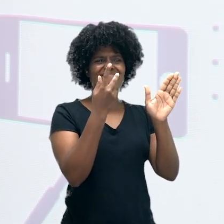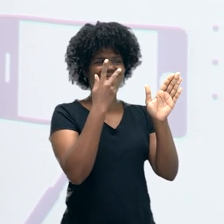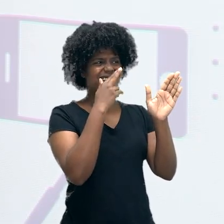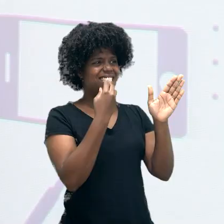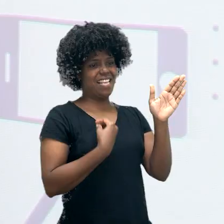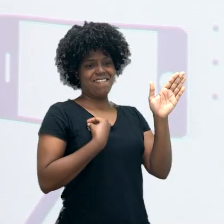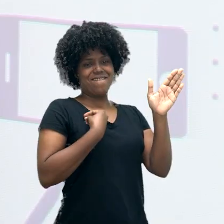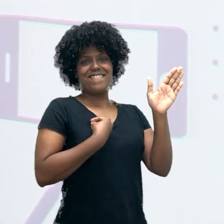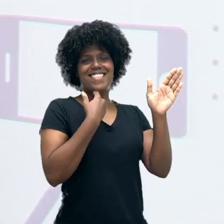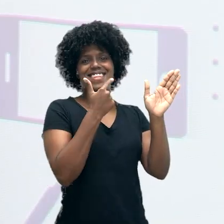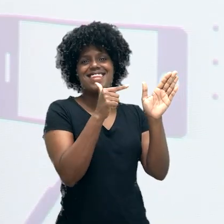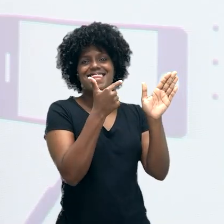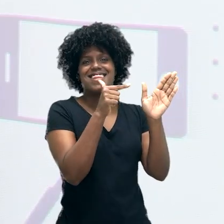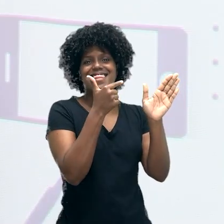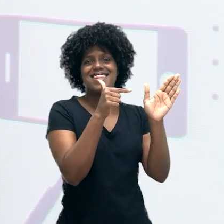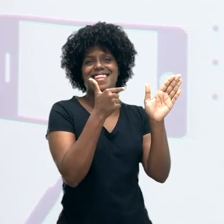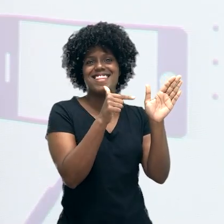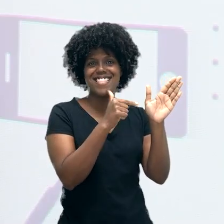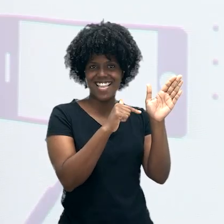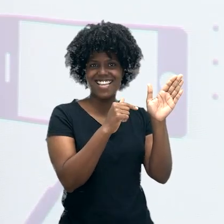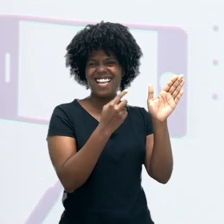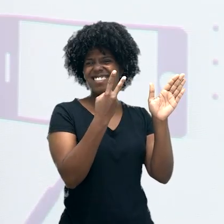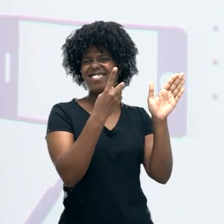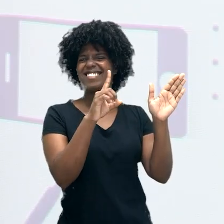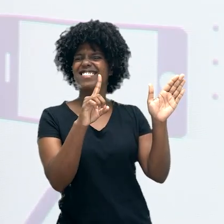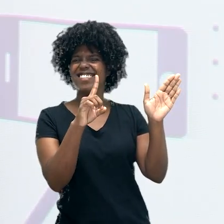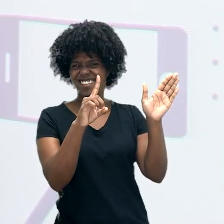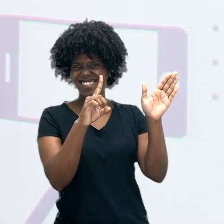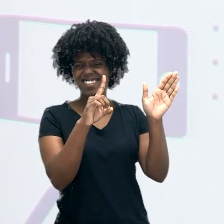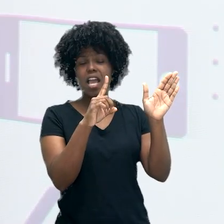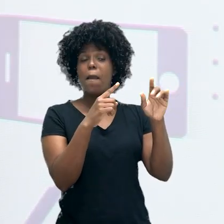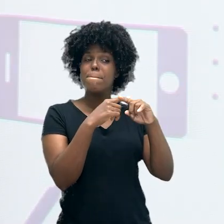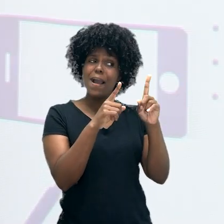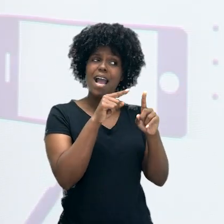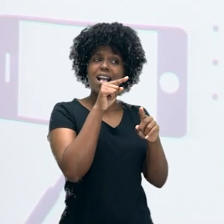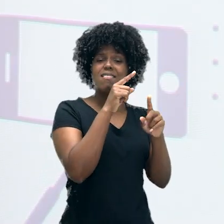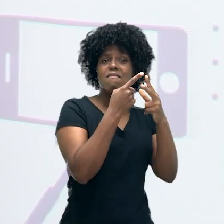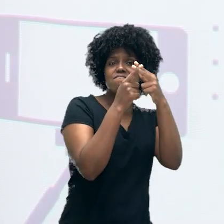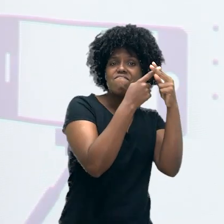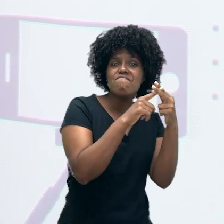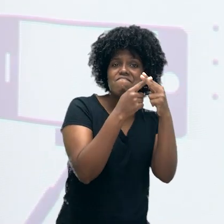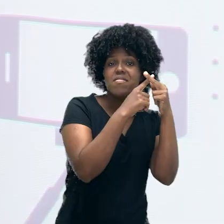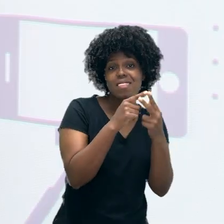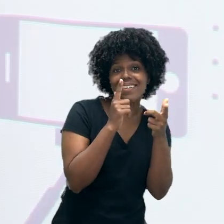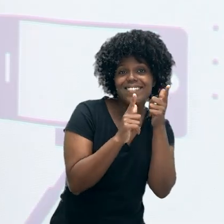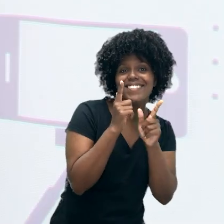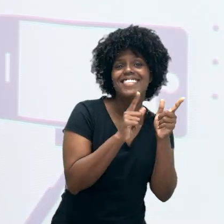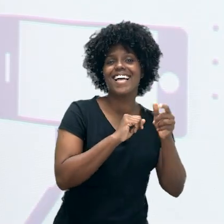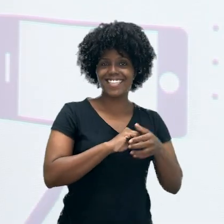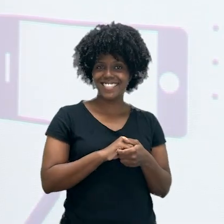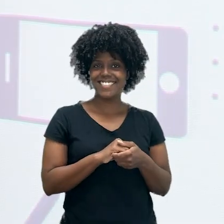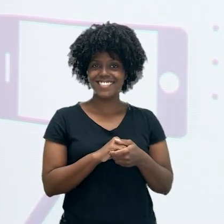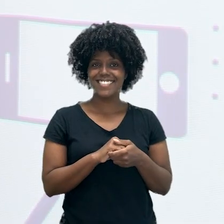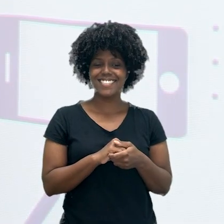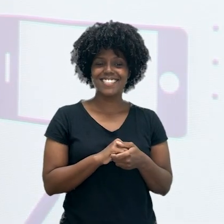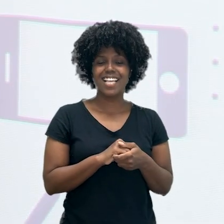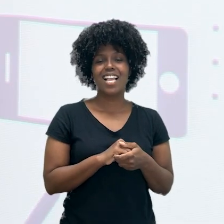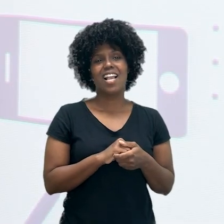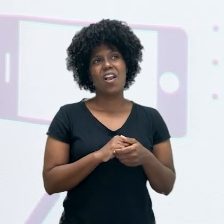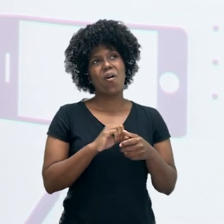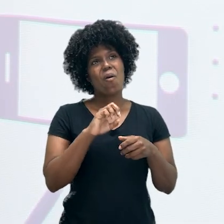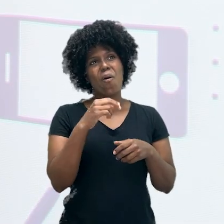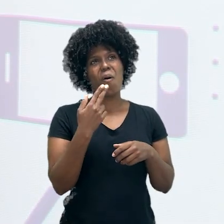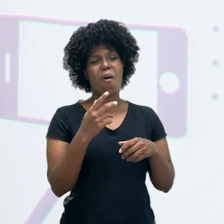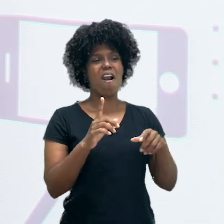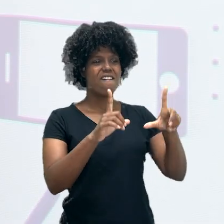sensação de que a coisa está viva, né? E que tem uma tridimensionalidade. A gente consegue fazer isso na edição, né? Pode, por exemplo,